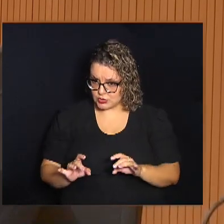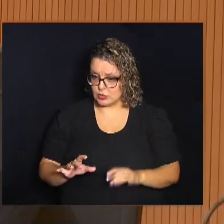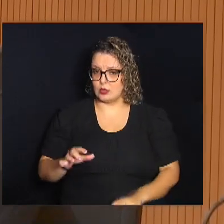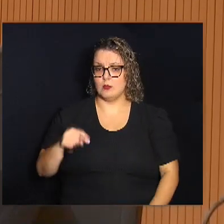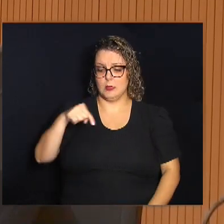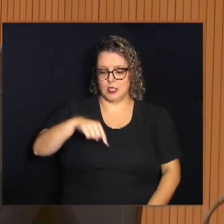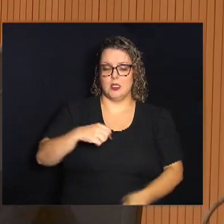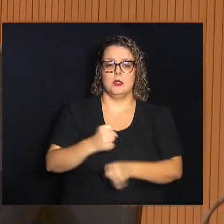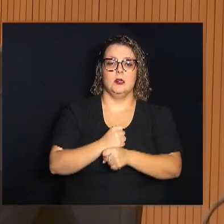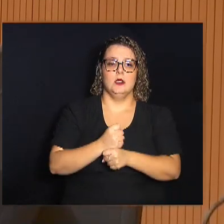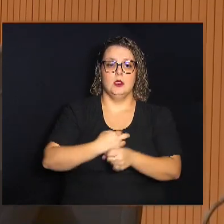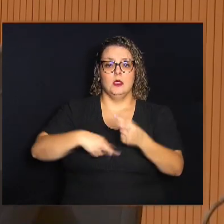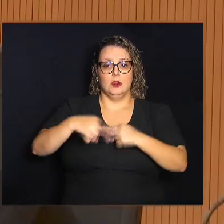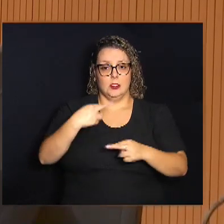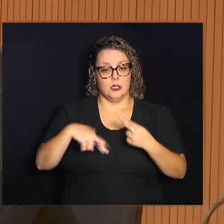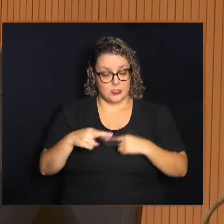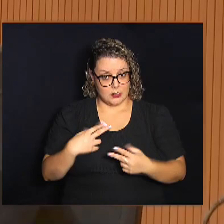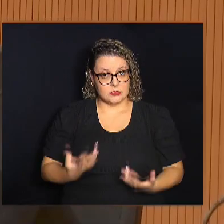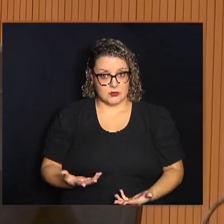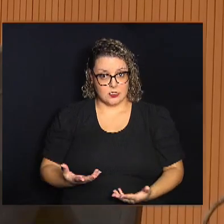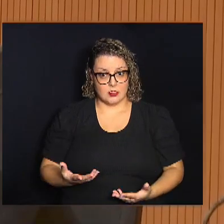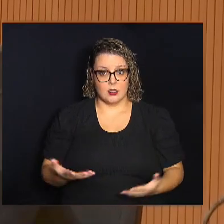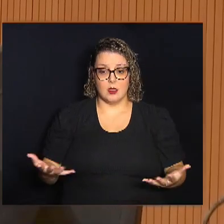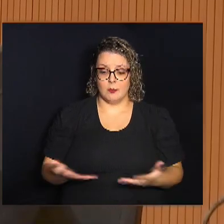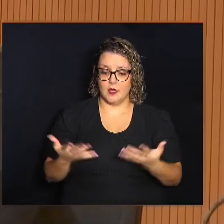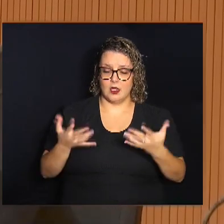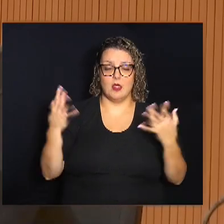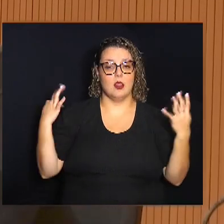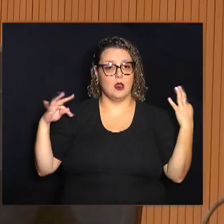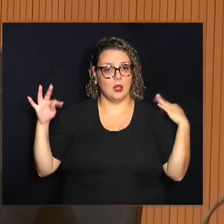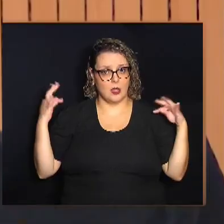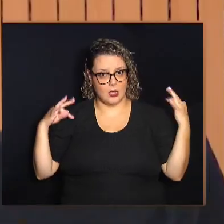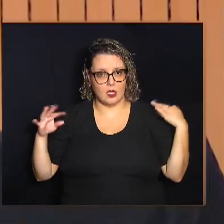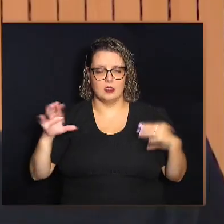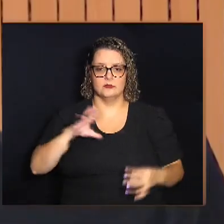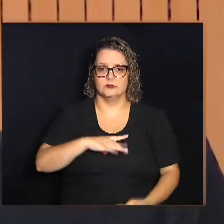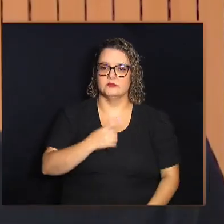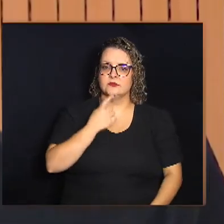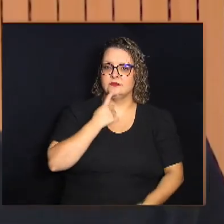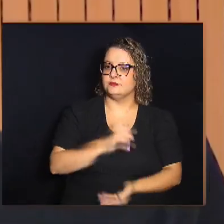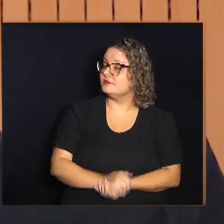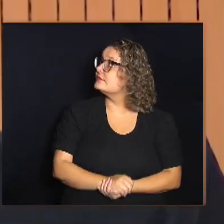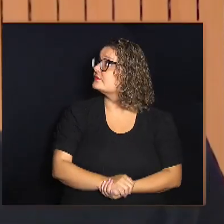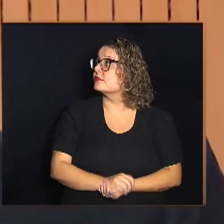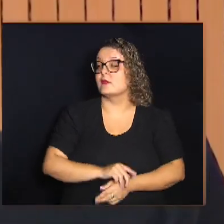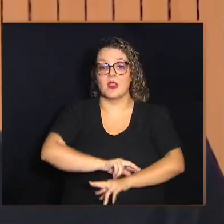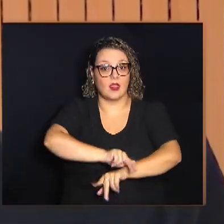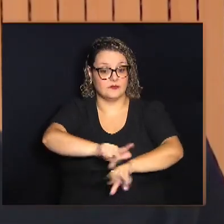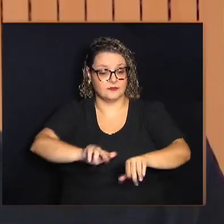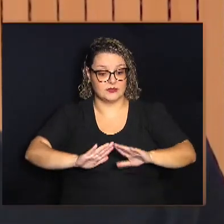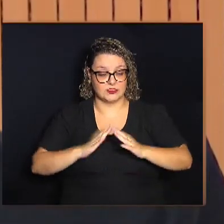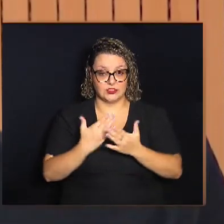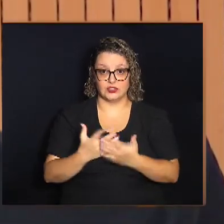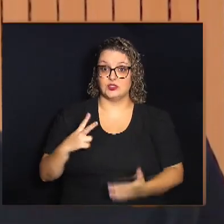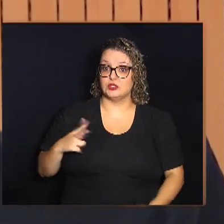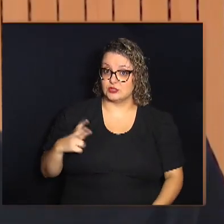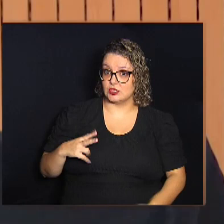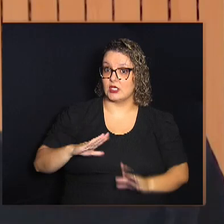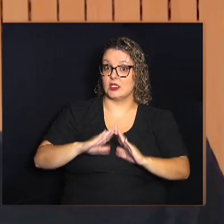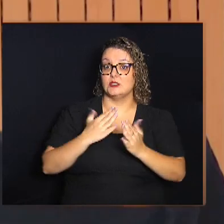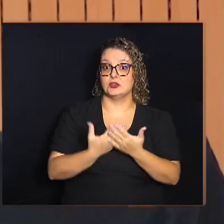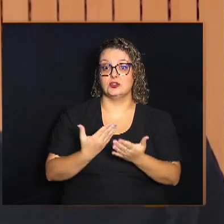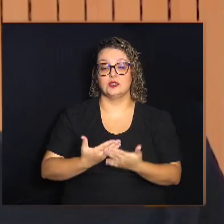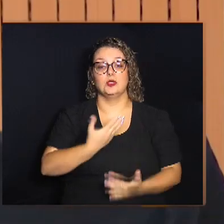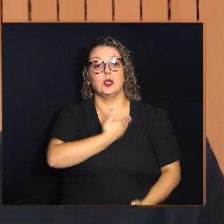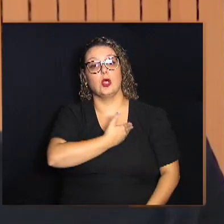ano relacionado a fomentar o turismo na cidade de Campinas. Várias escolas particulares e públicas colocam